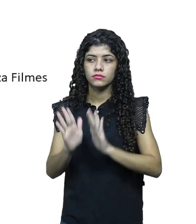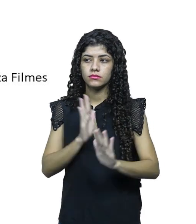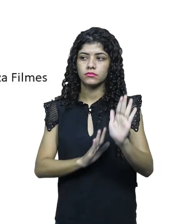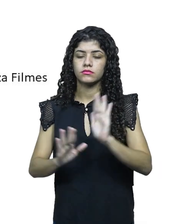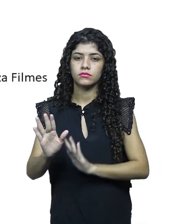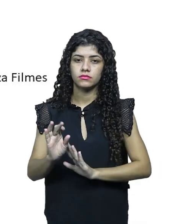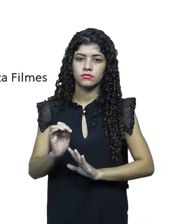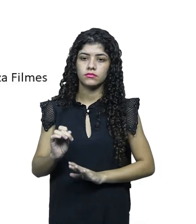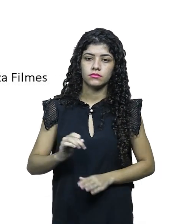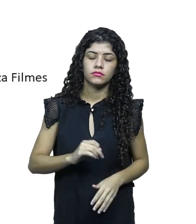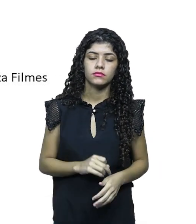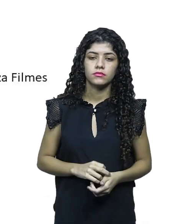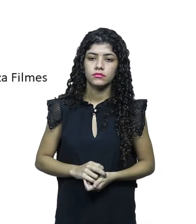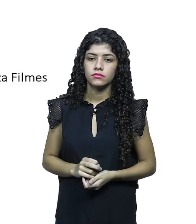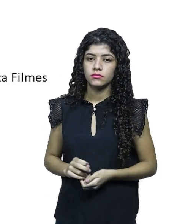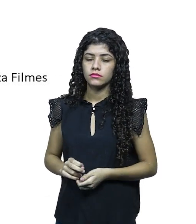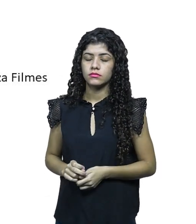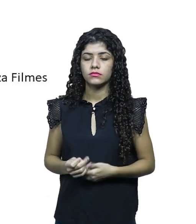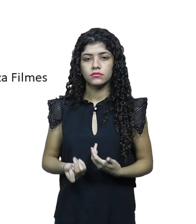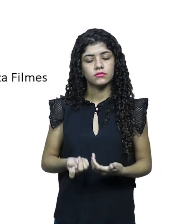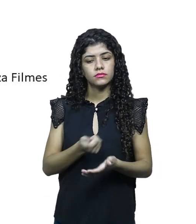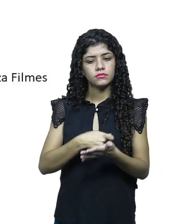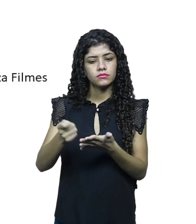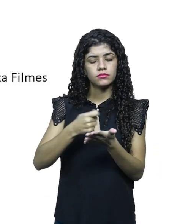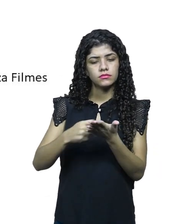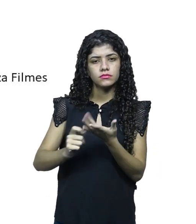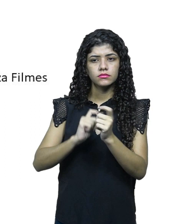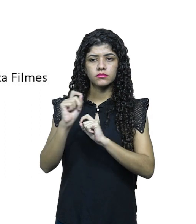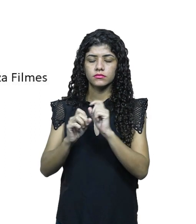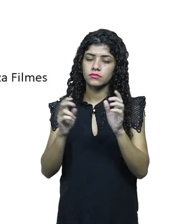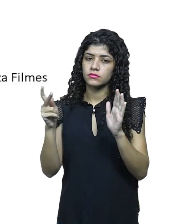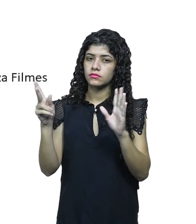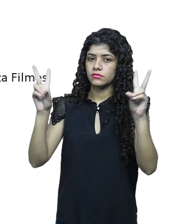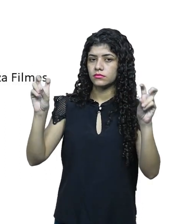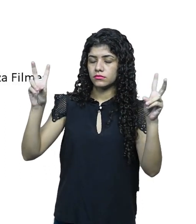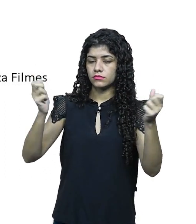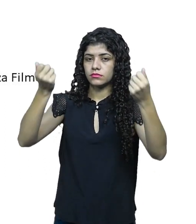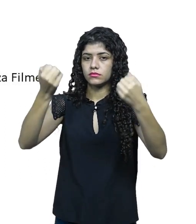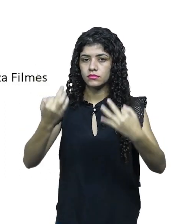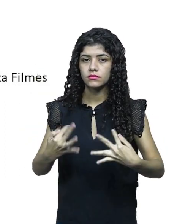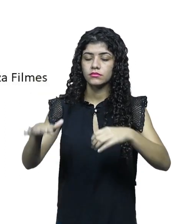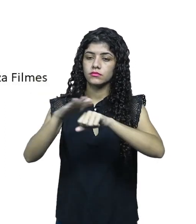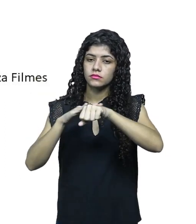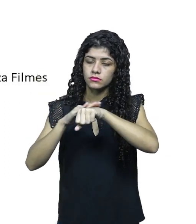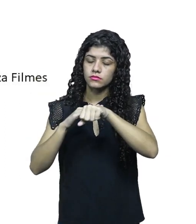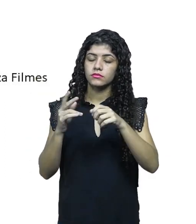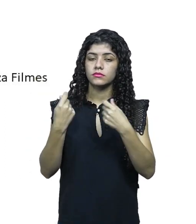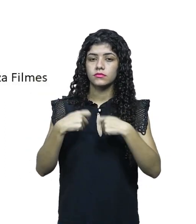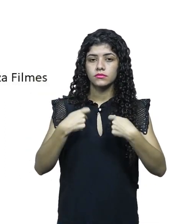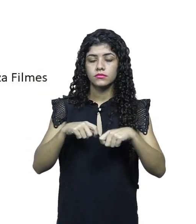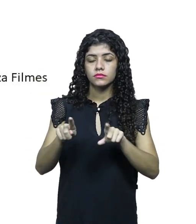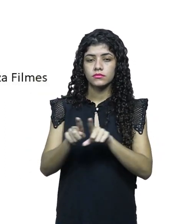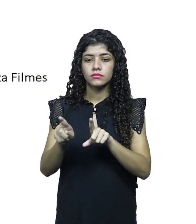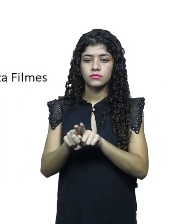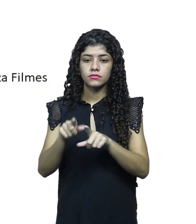cuidado de colocar os diálogos. Tem um livro do Robert McKee que é só sobre diálogos, porque realmente